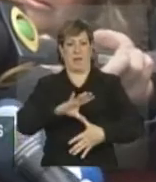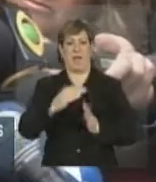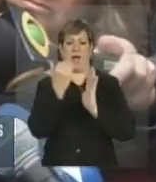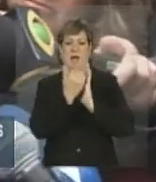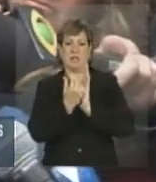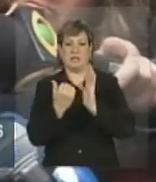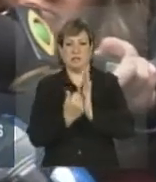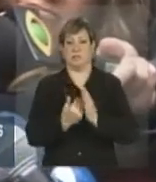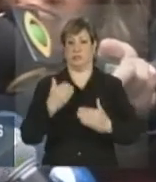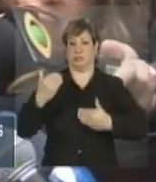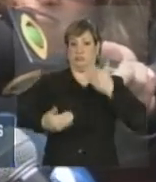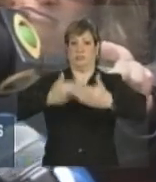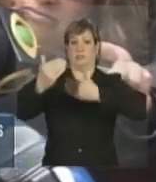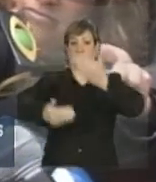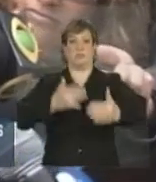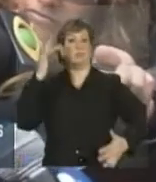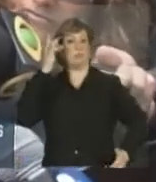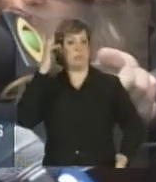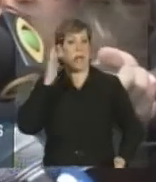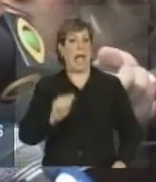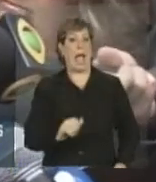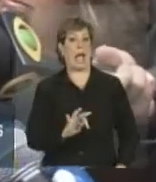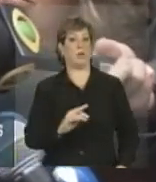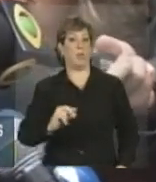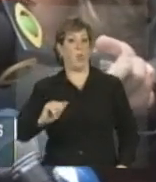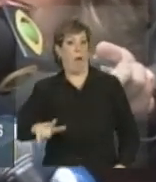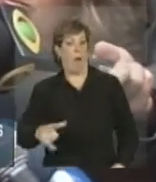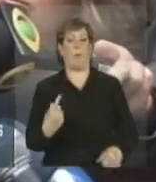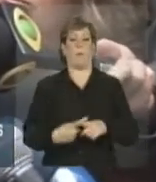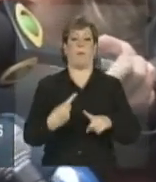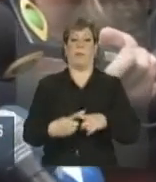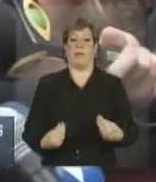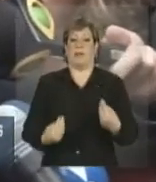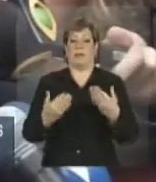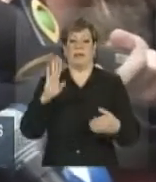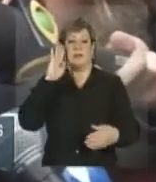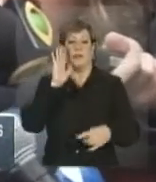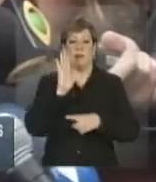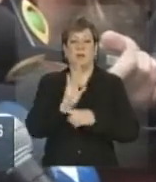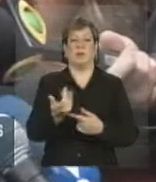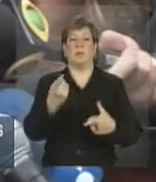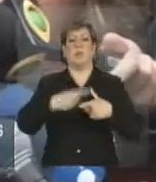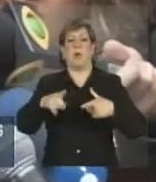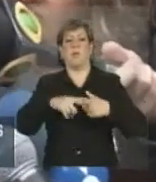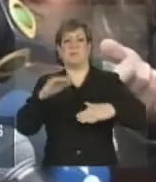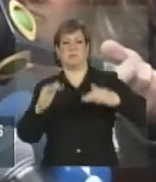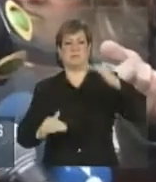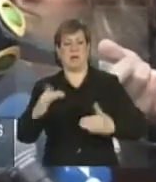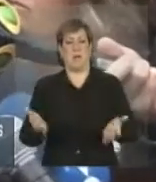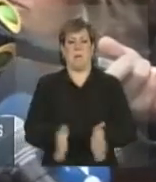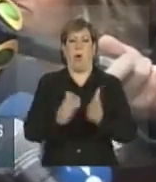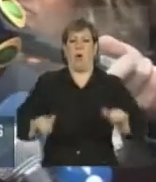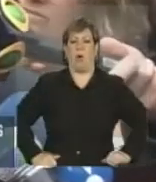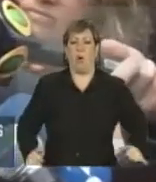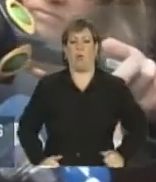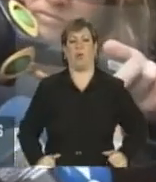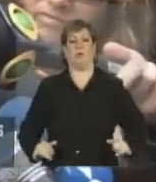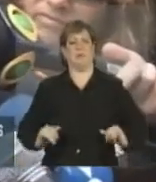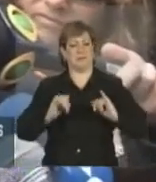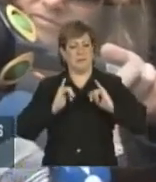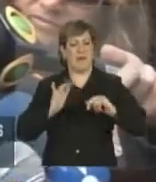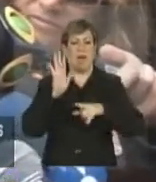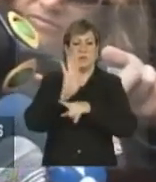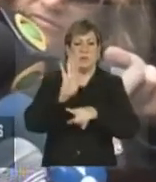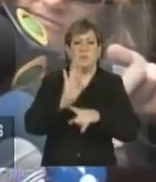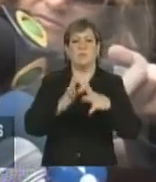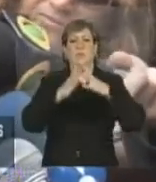está se modernizando, se atualizando, porque foi dado espaço à questão da desigualdade, da pobreza e como